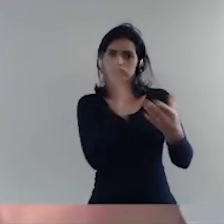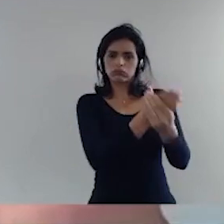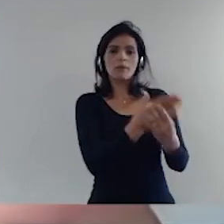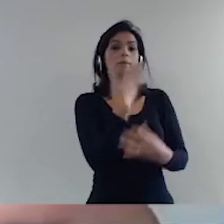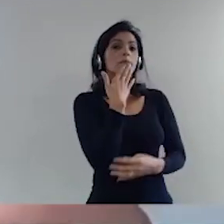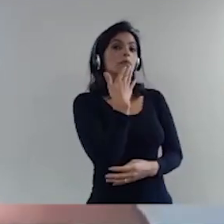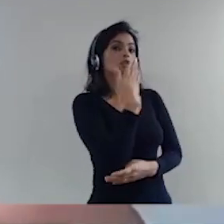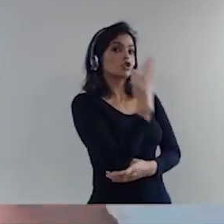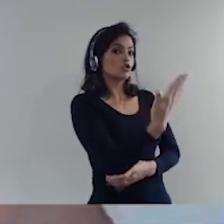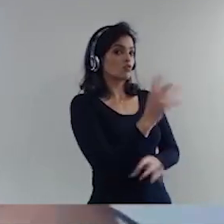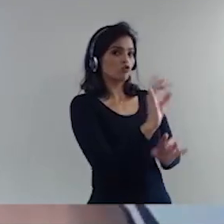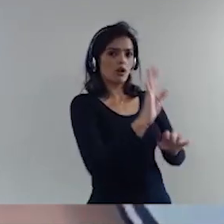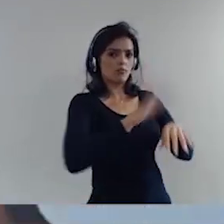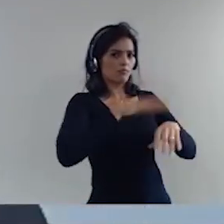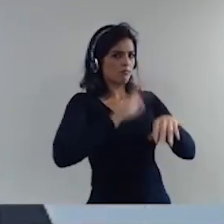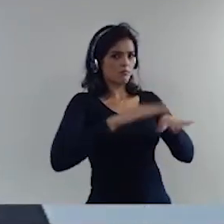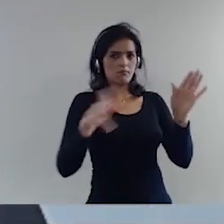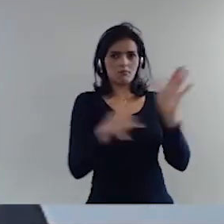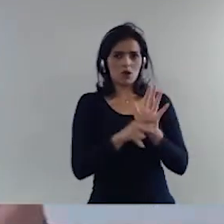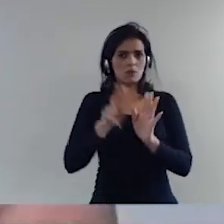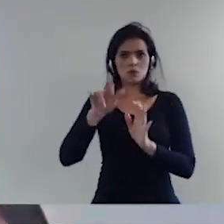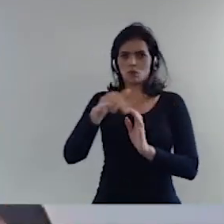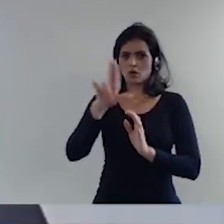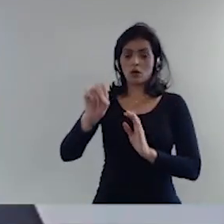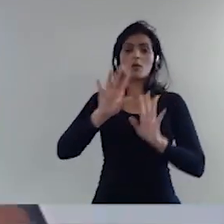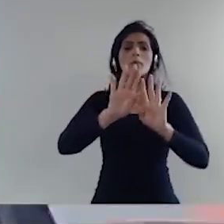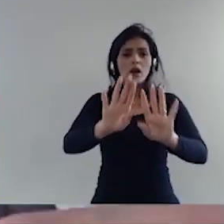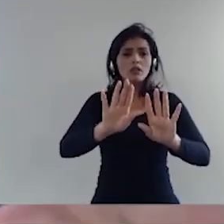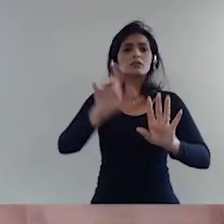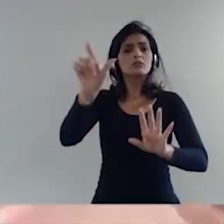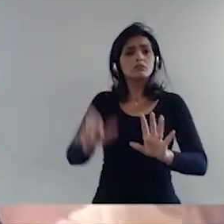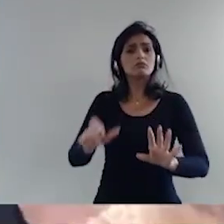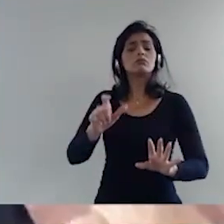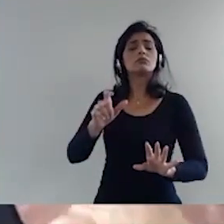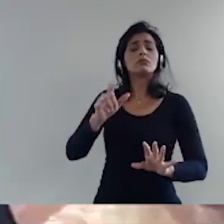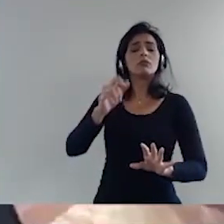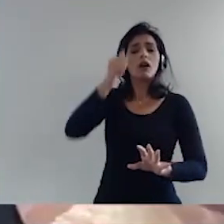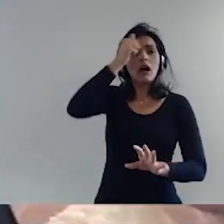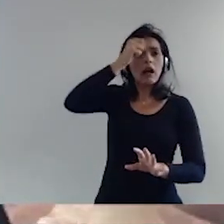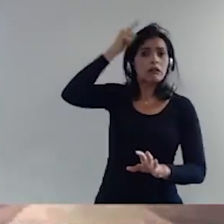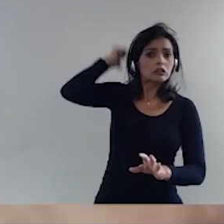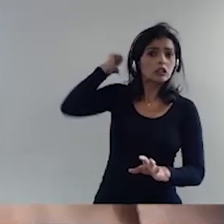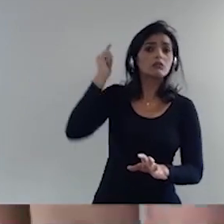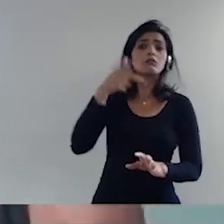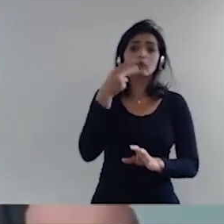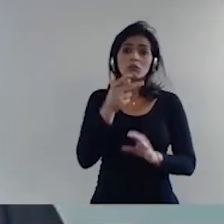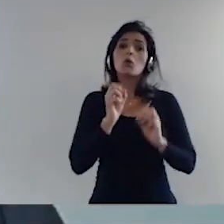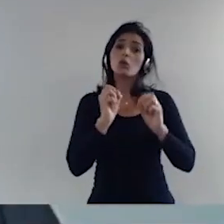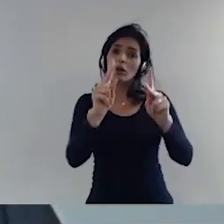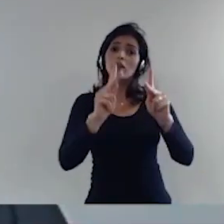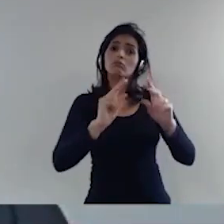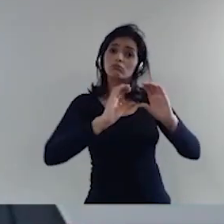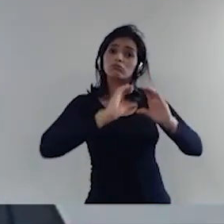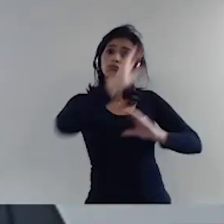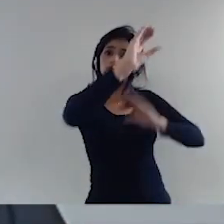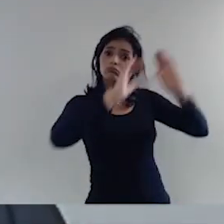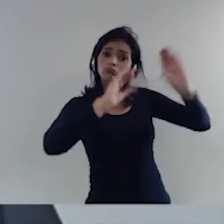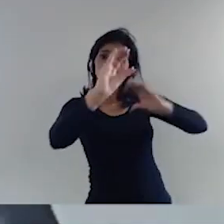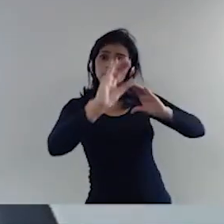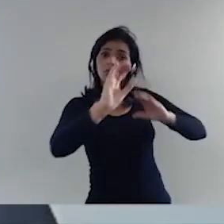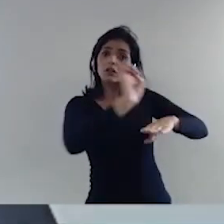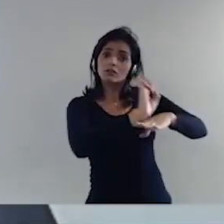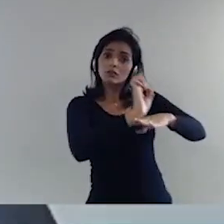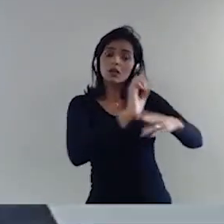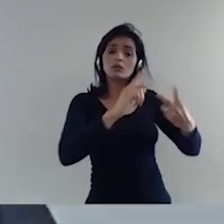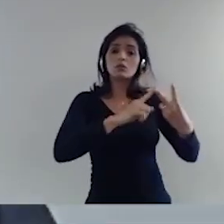este nível federado, mas o ministro Alexandre corretamente estendeu para estados e municípios. Bom, estamos no terceiro